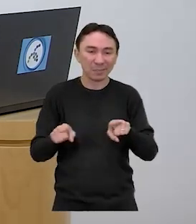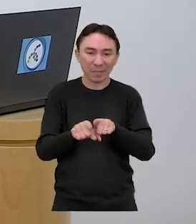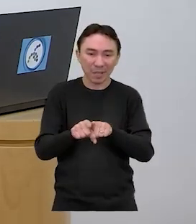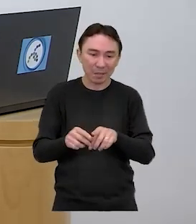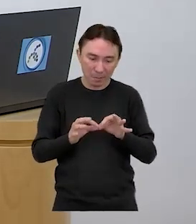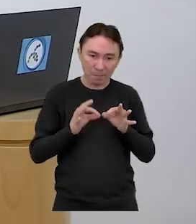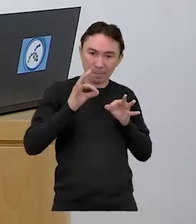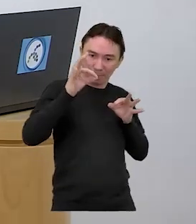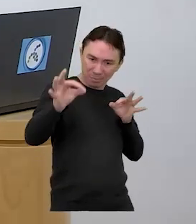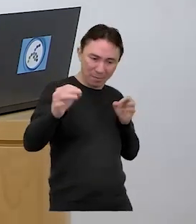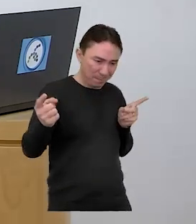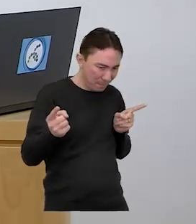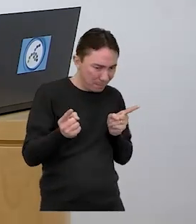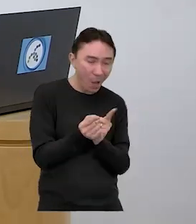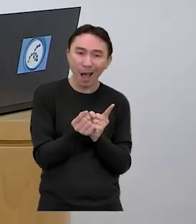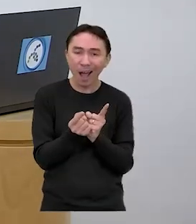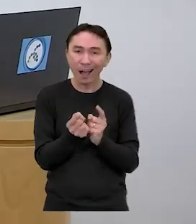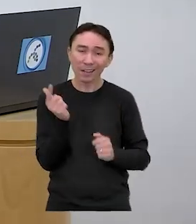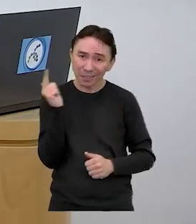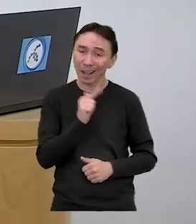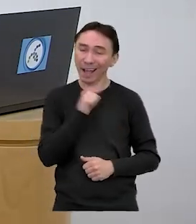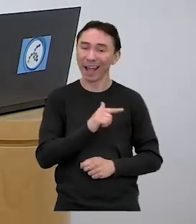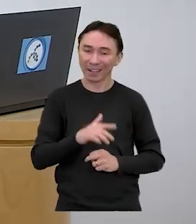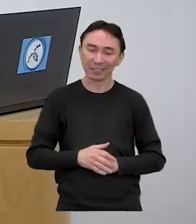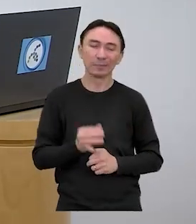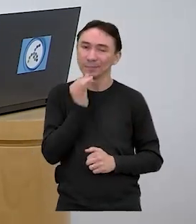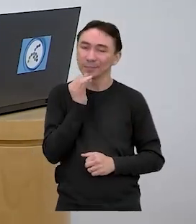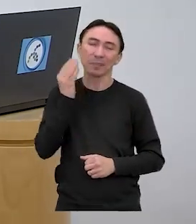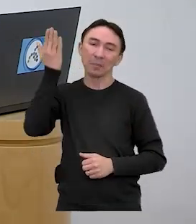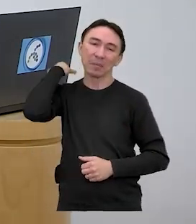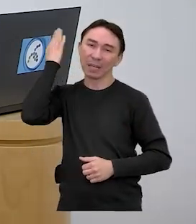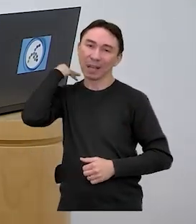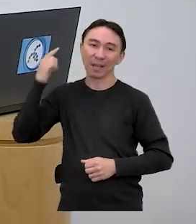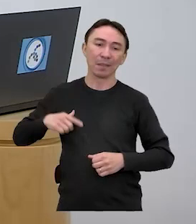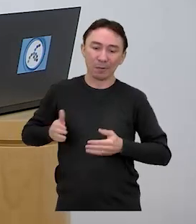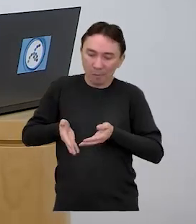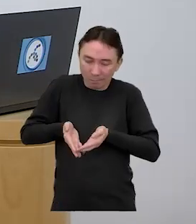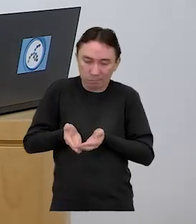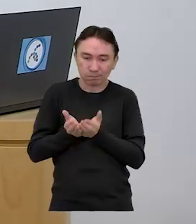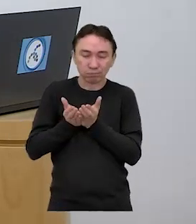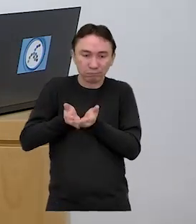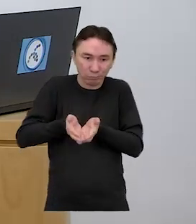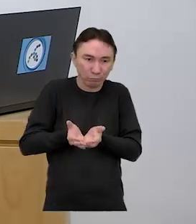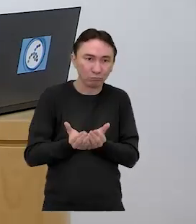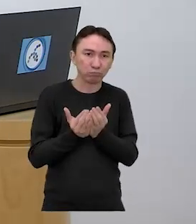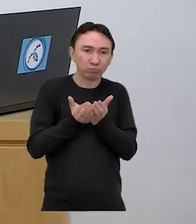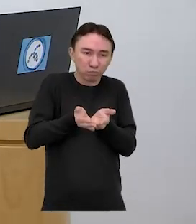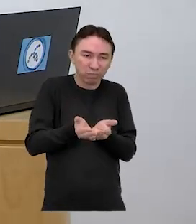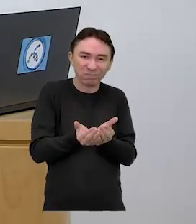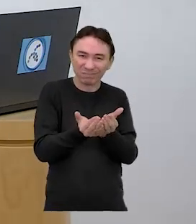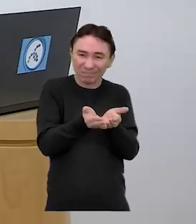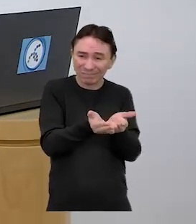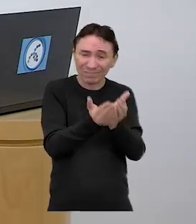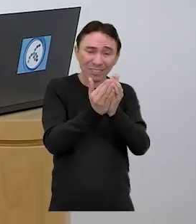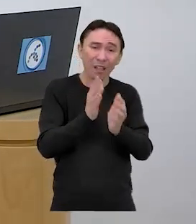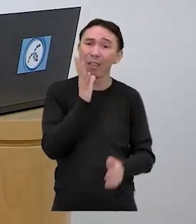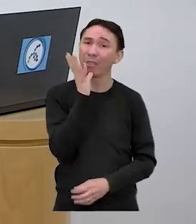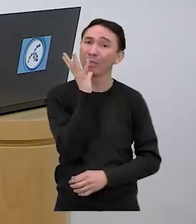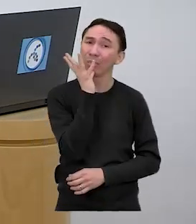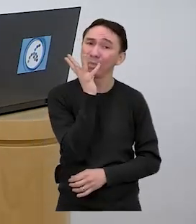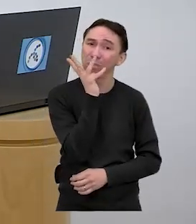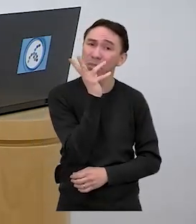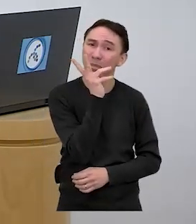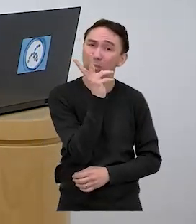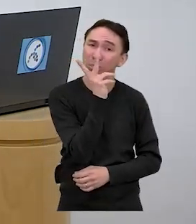época das navegações, né, quanto tempo se levava, né, para atravessar o Atlântico, né? E hoje nós temos outros meios